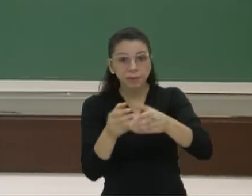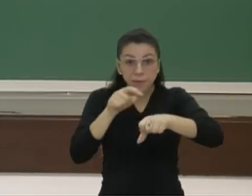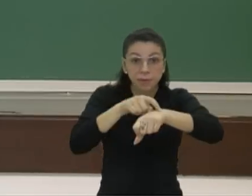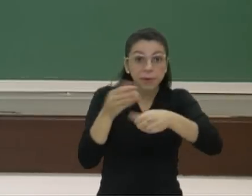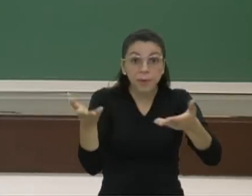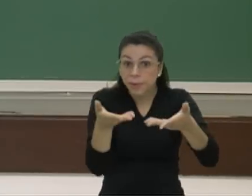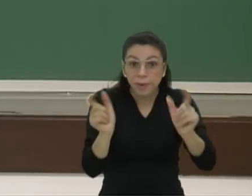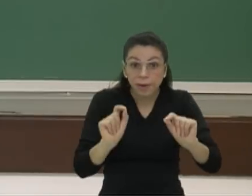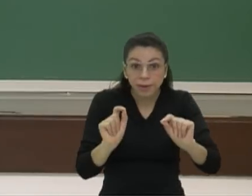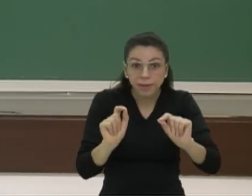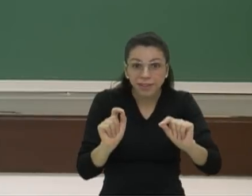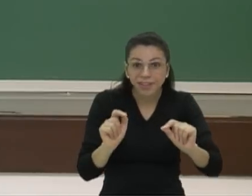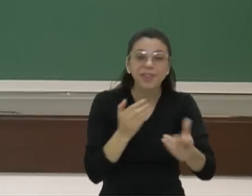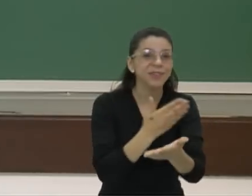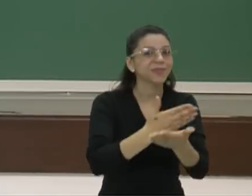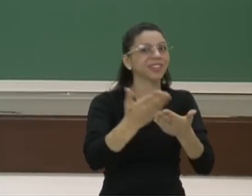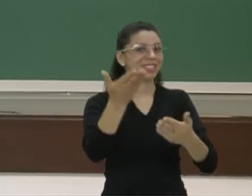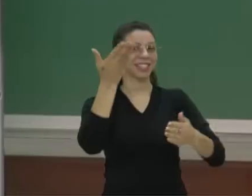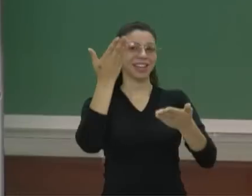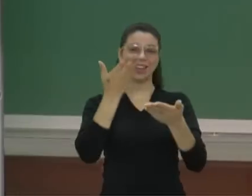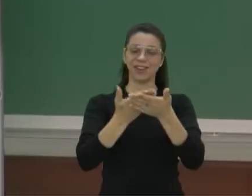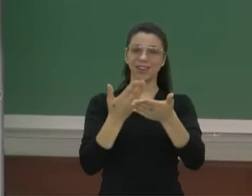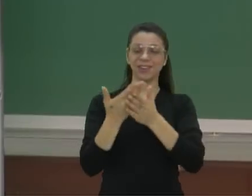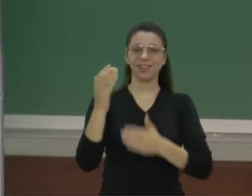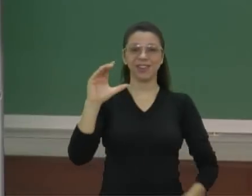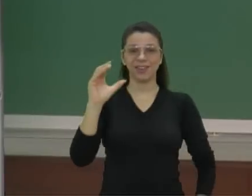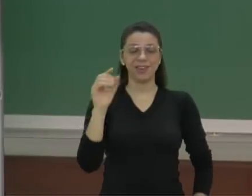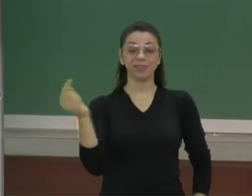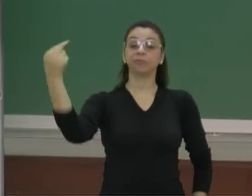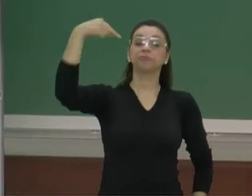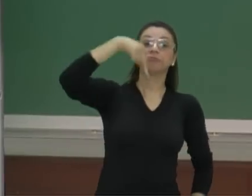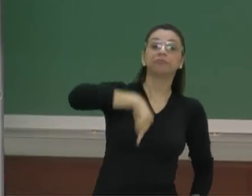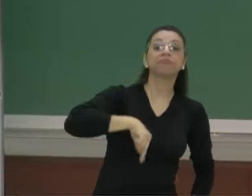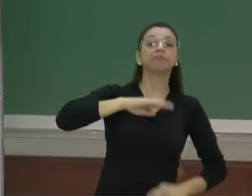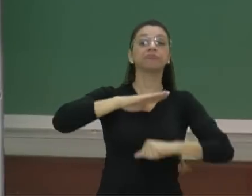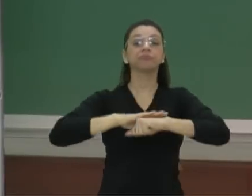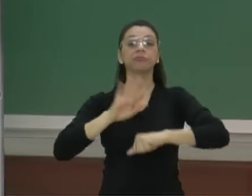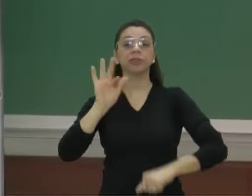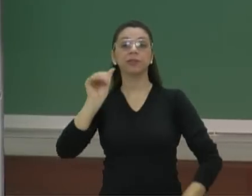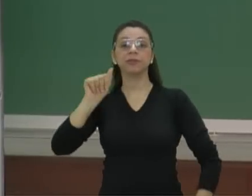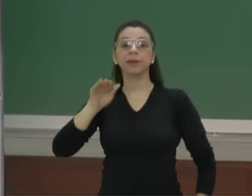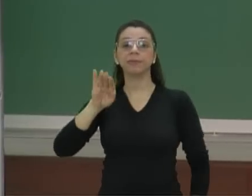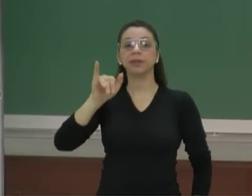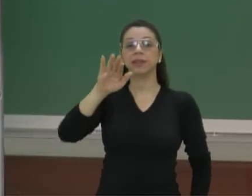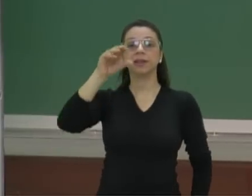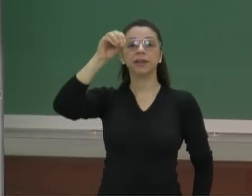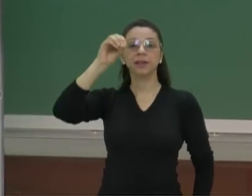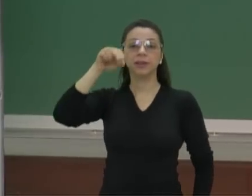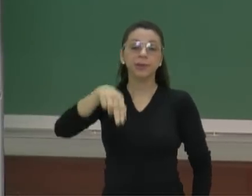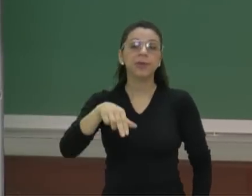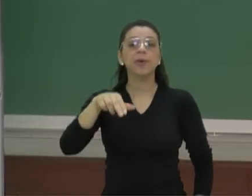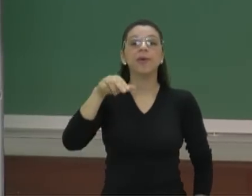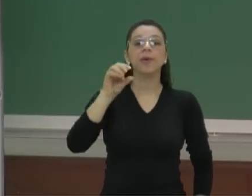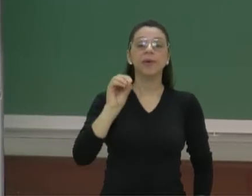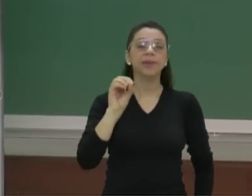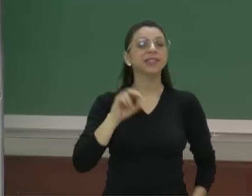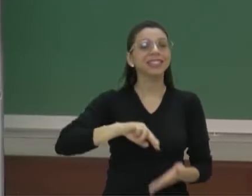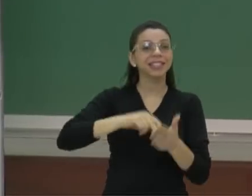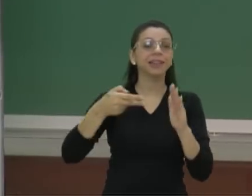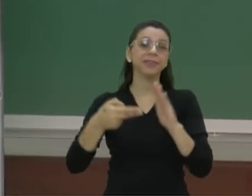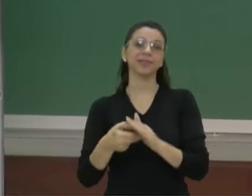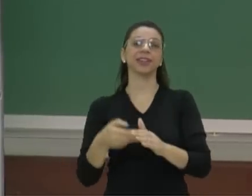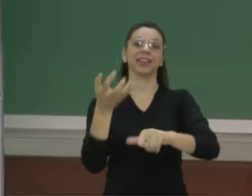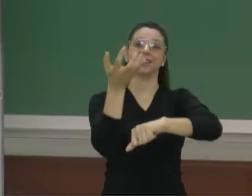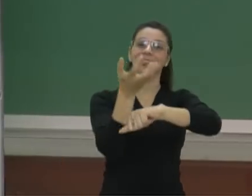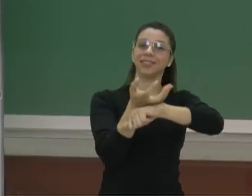agora? A aula de ciências. Toda vez que o Fabiano aparece, significa que nós vamos ter aula de ciências. E hoje na nossa aula